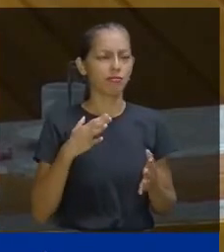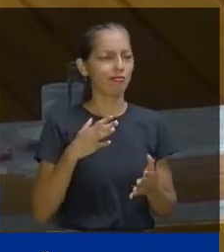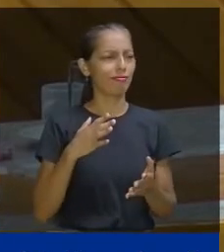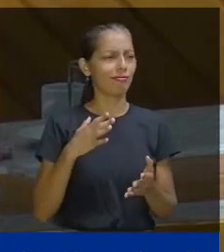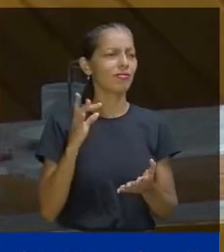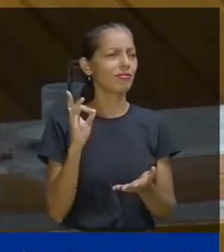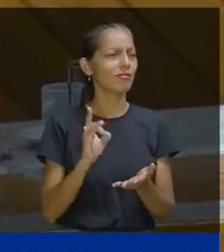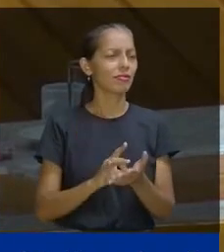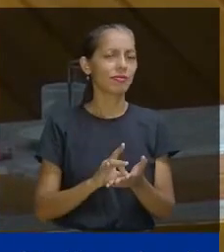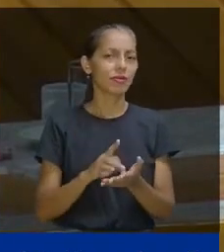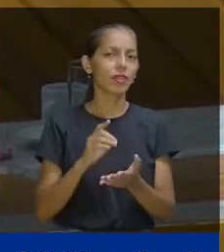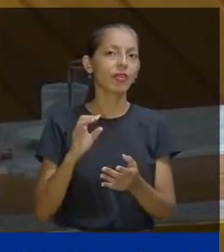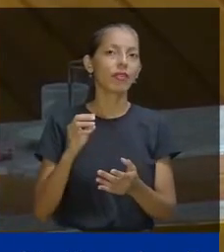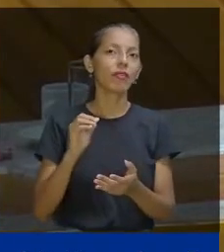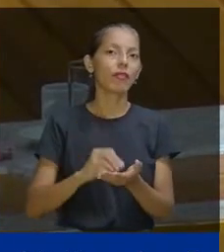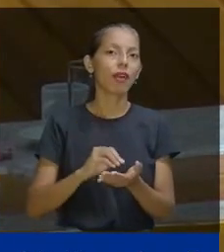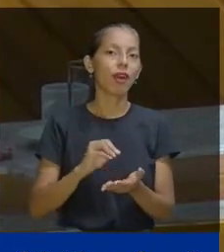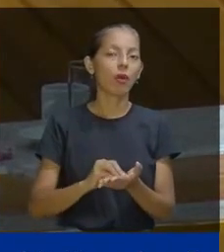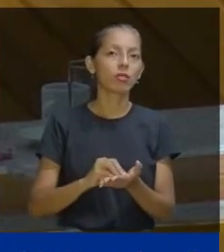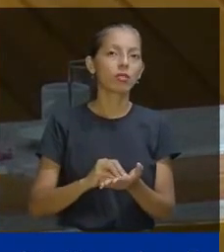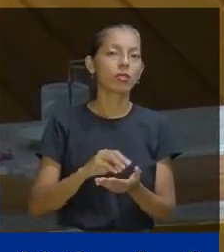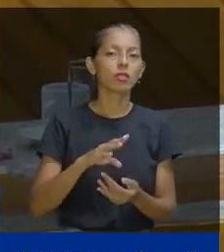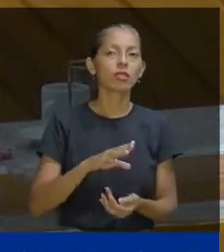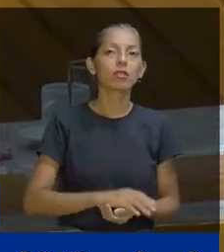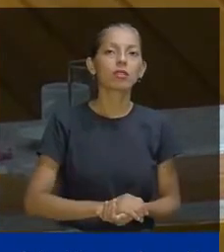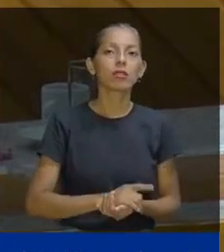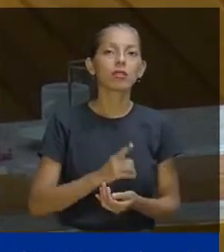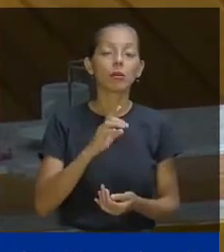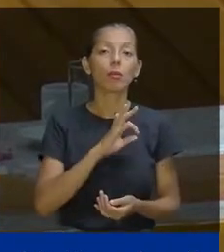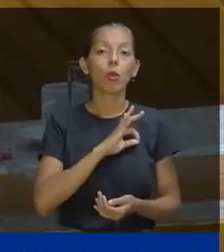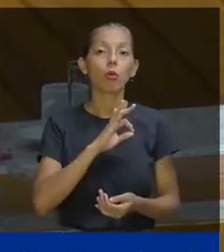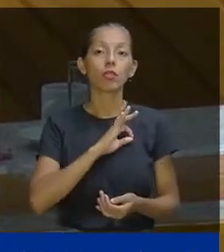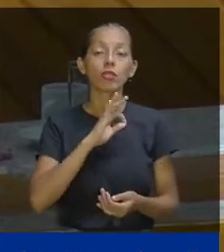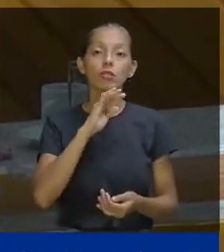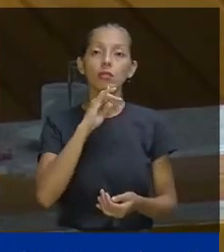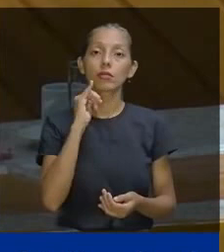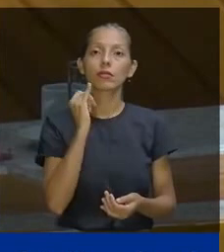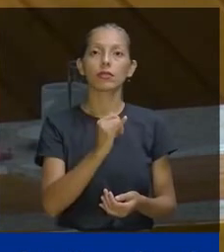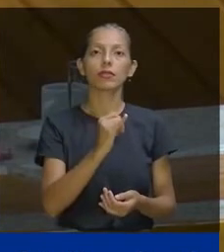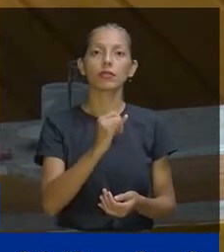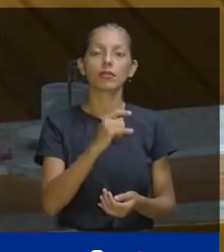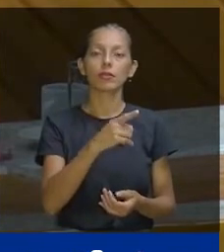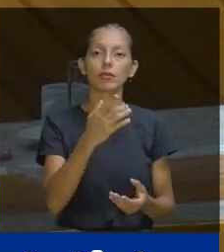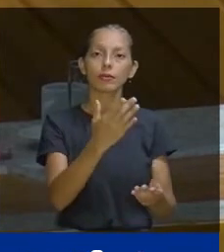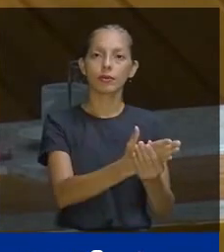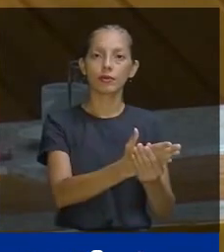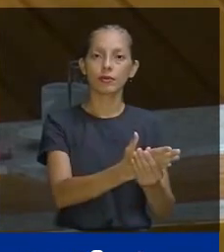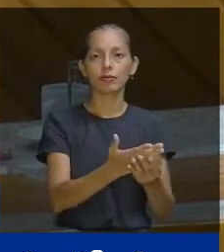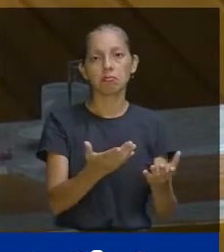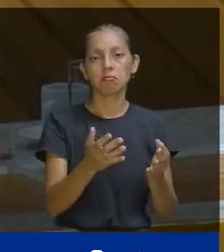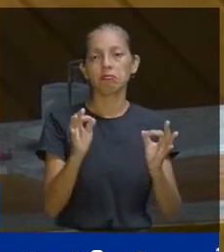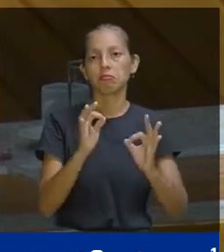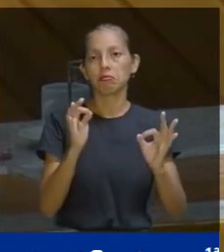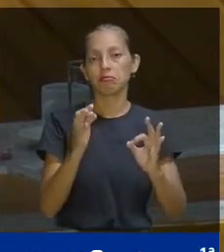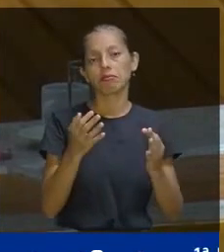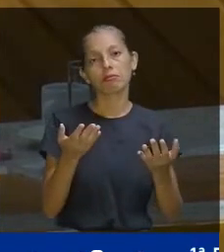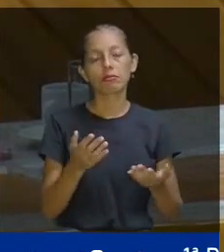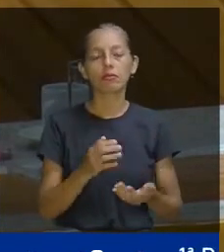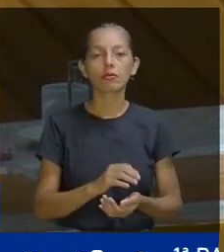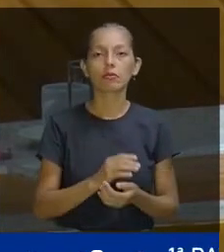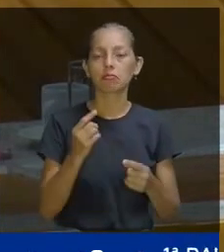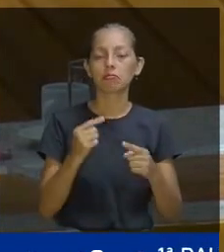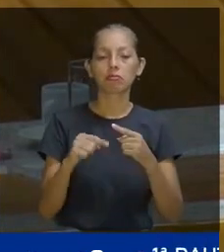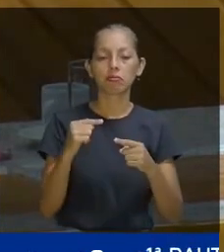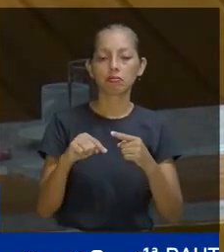de impedimento, é diferente, né? Por uma questão objetiva de ele ter feito composição no